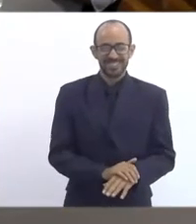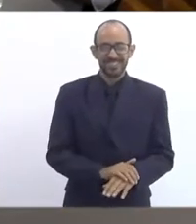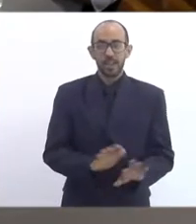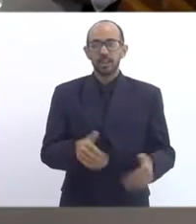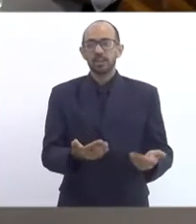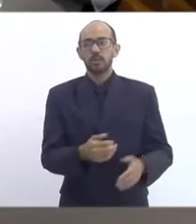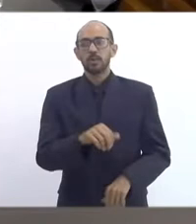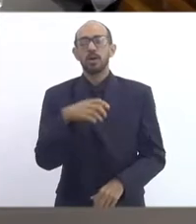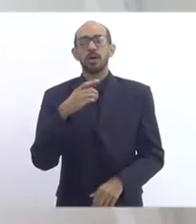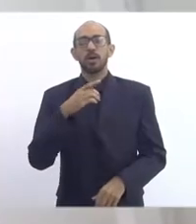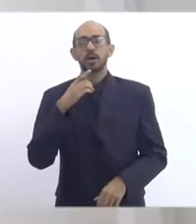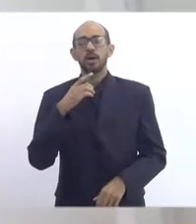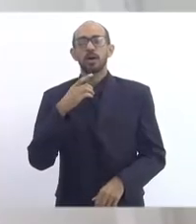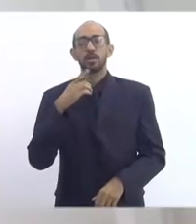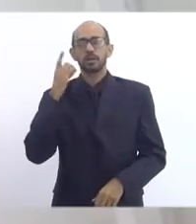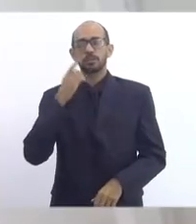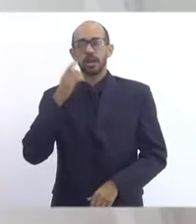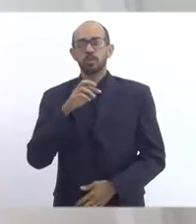Rosenberg Reis.